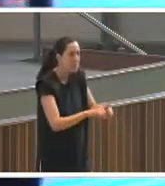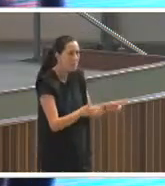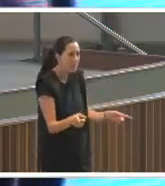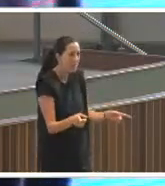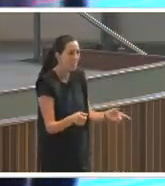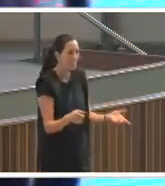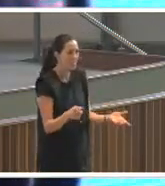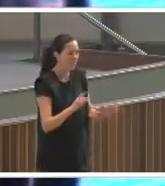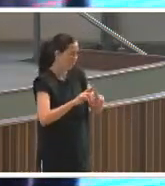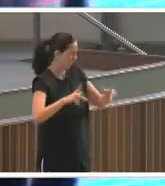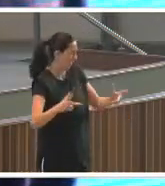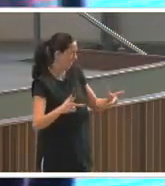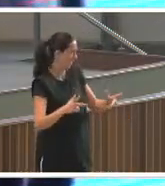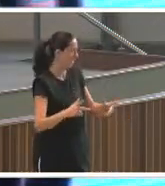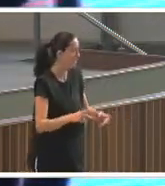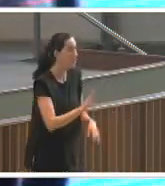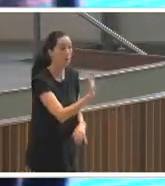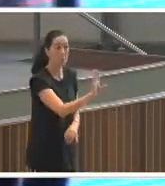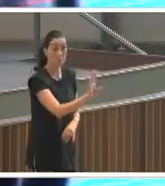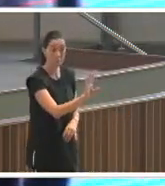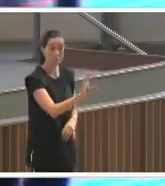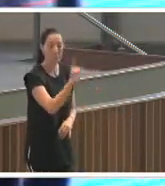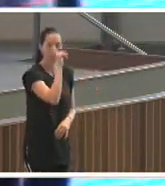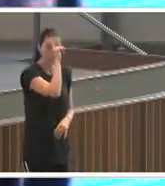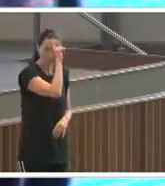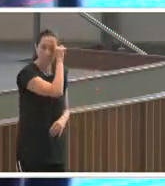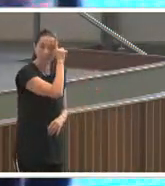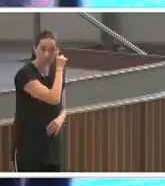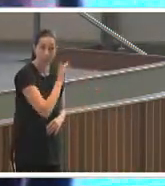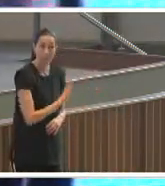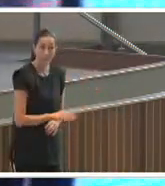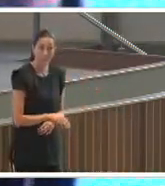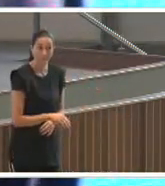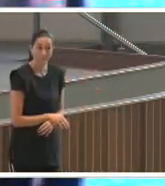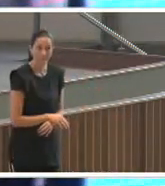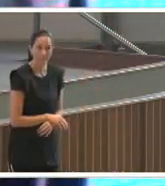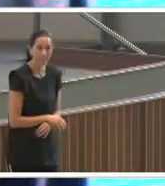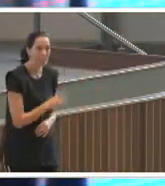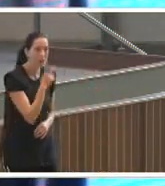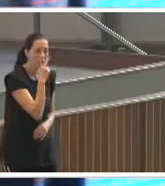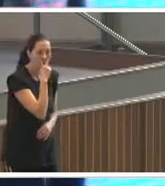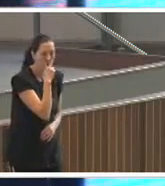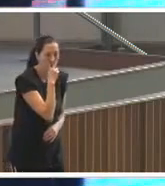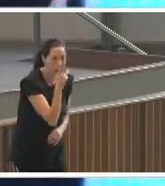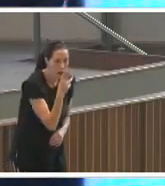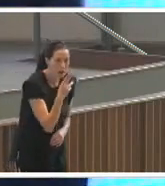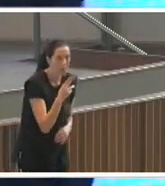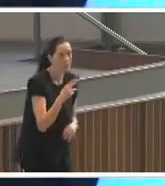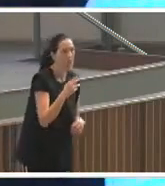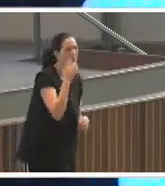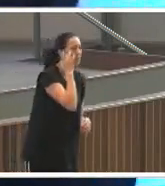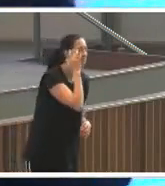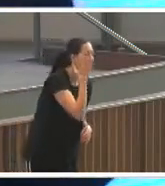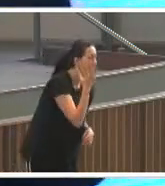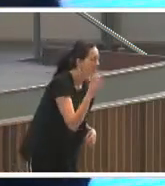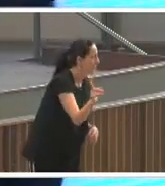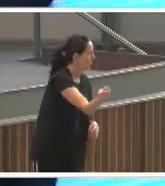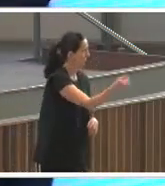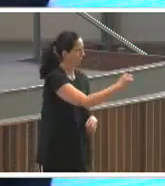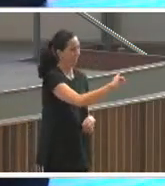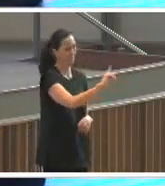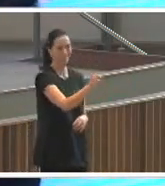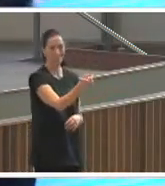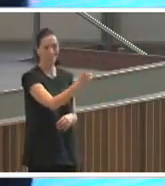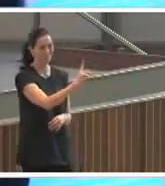não. Até hoje, existem algumas denominações que colocam